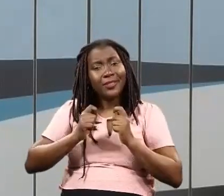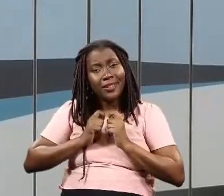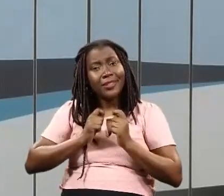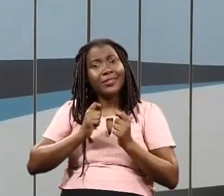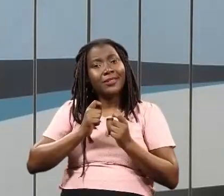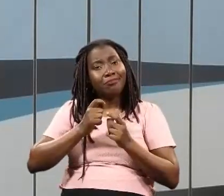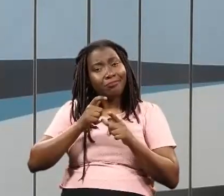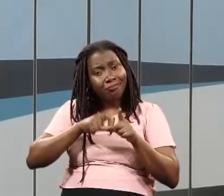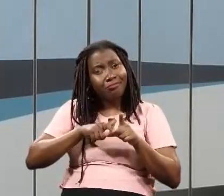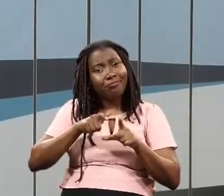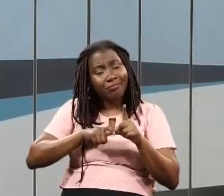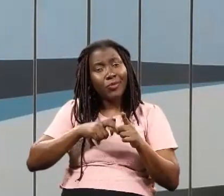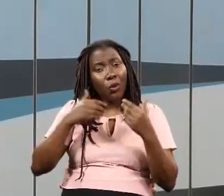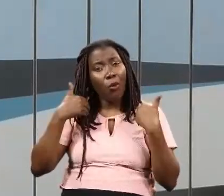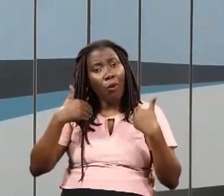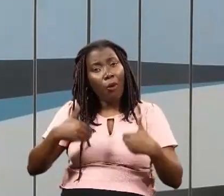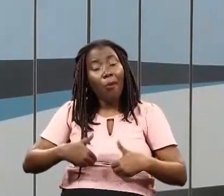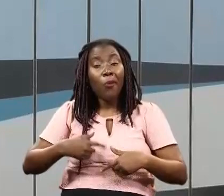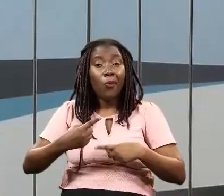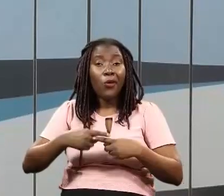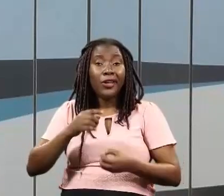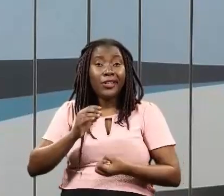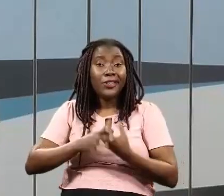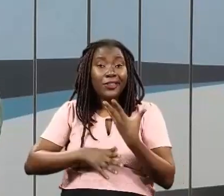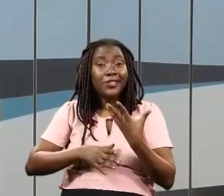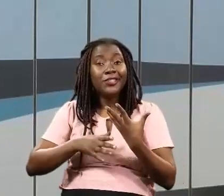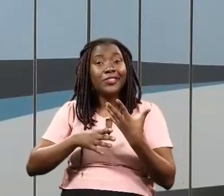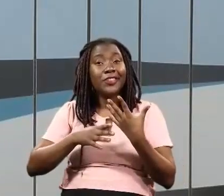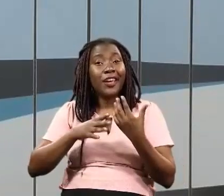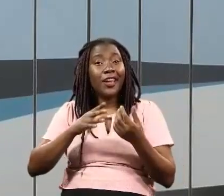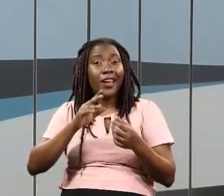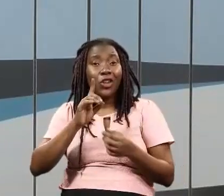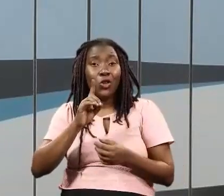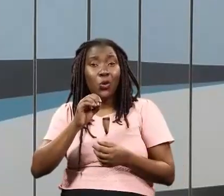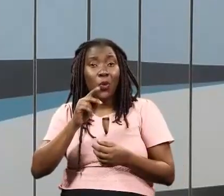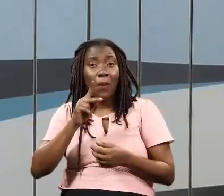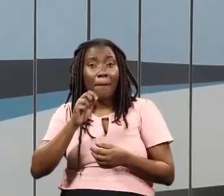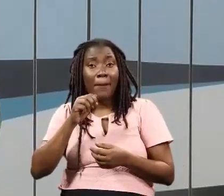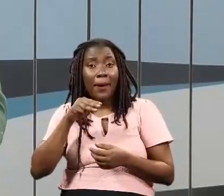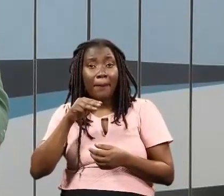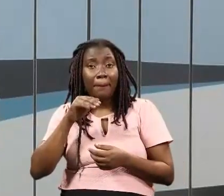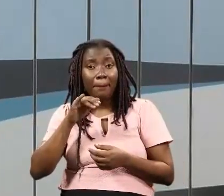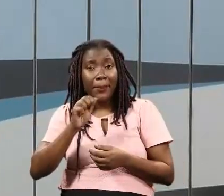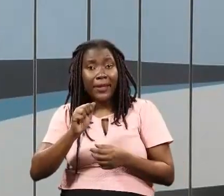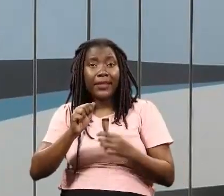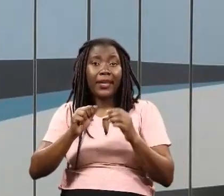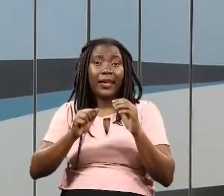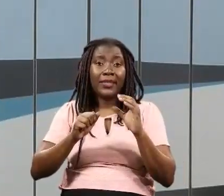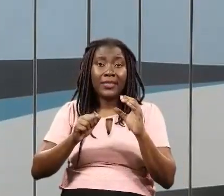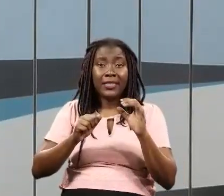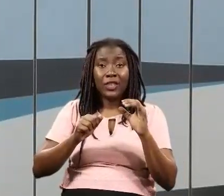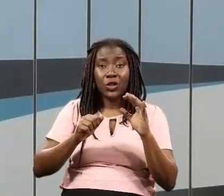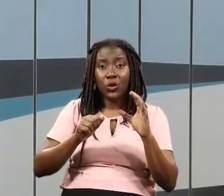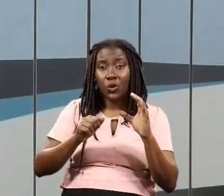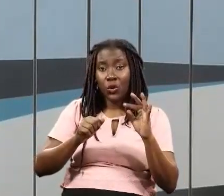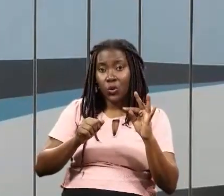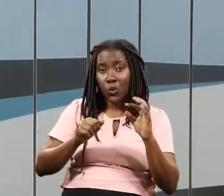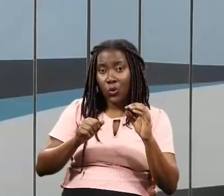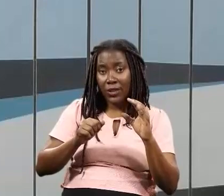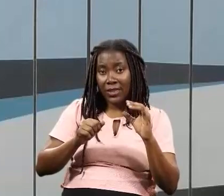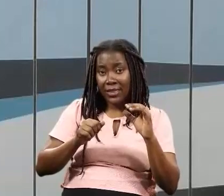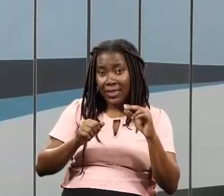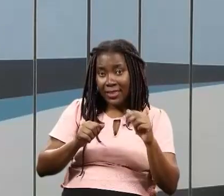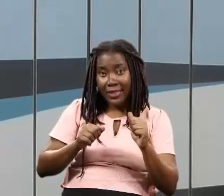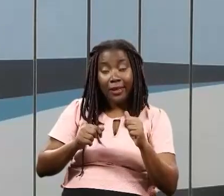né, nos nossos corpos, porque geram dopamina, ocitocina, várias substâncias que são liberadas, que fazem com que esse ciclo